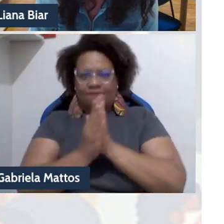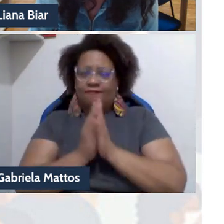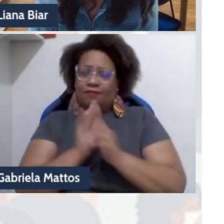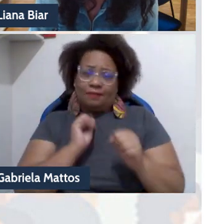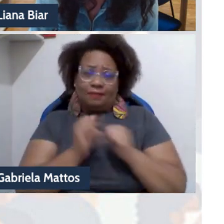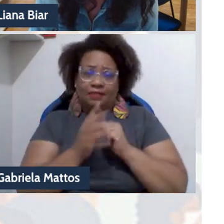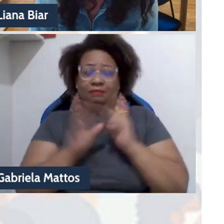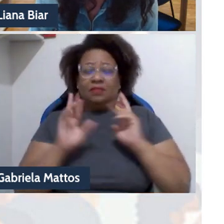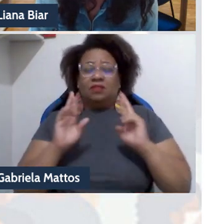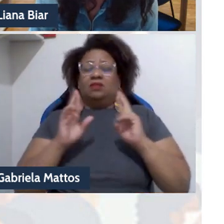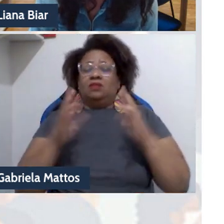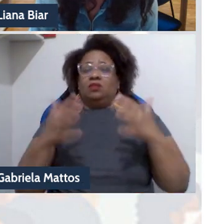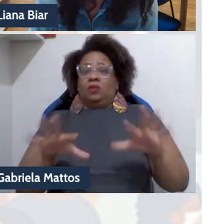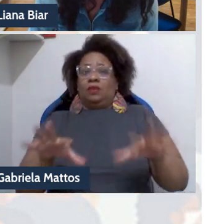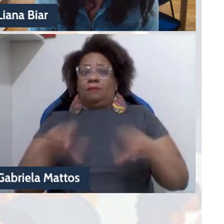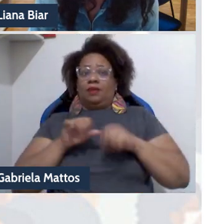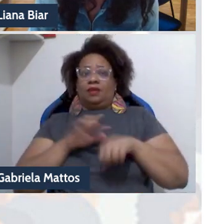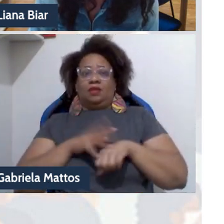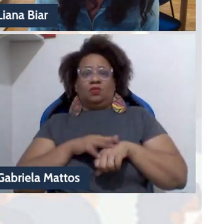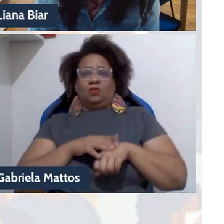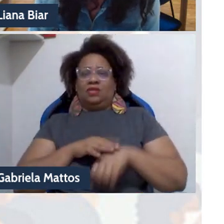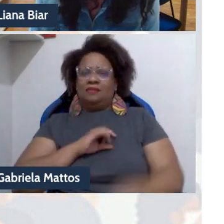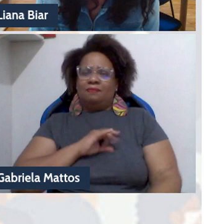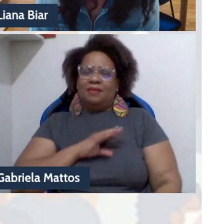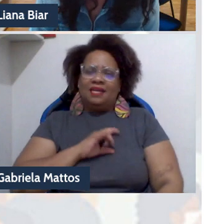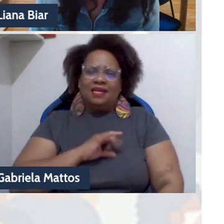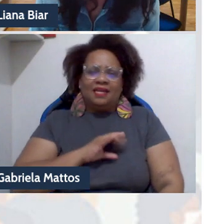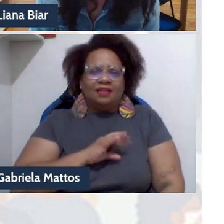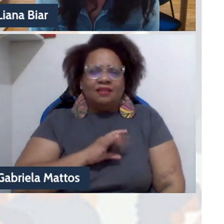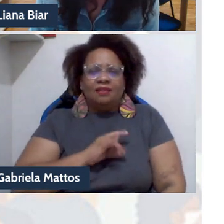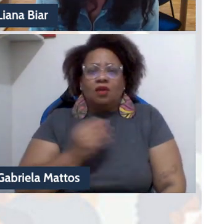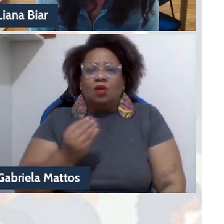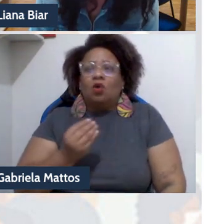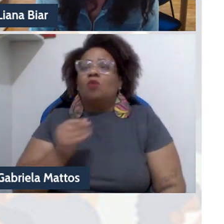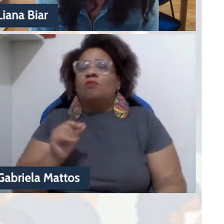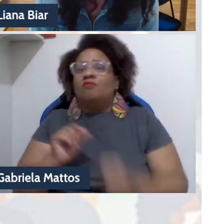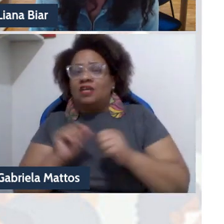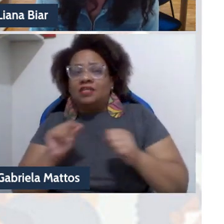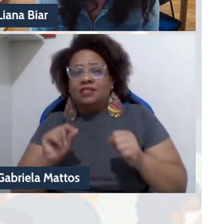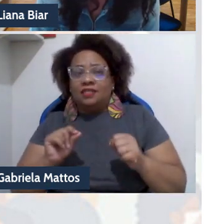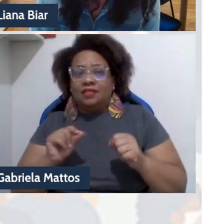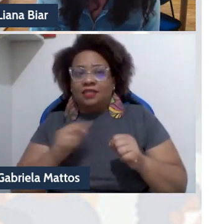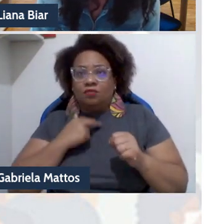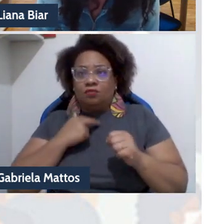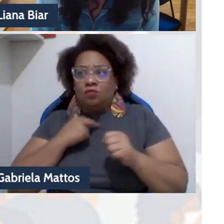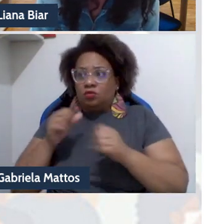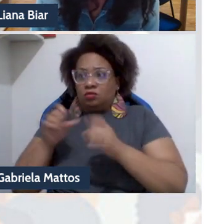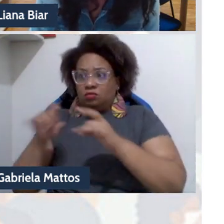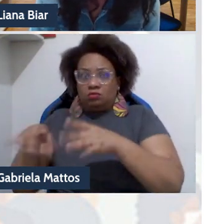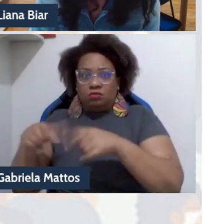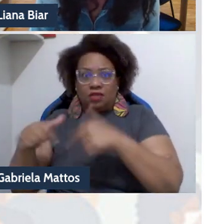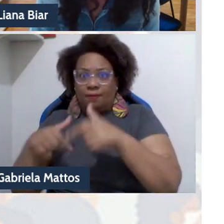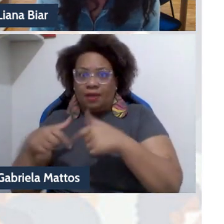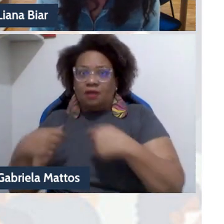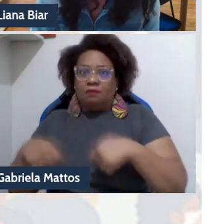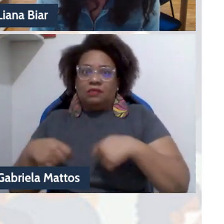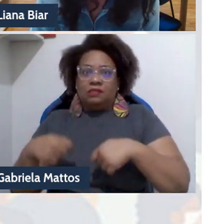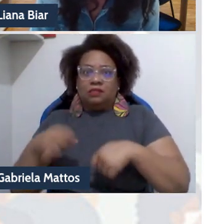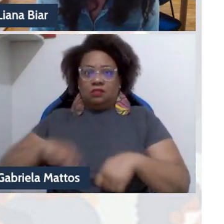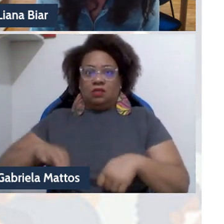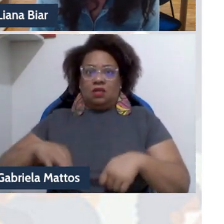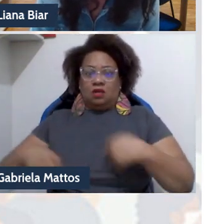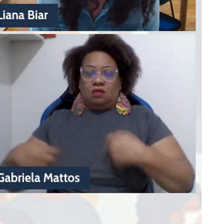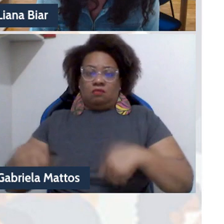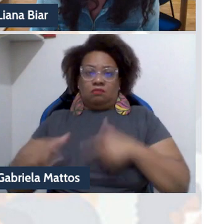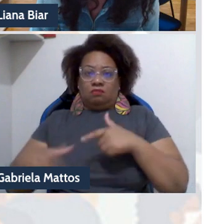ficar doente, só com medo constante, porque como que a gente ia fazer? A gente não podia perder o trabalho, precisava se manter. Como que a gente vai fazer